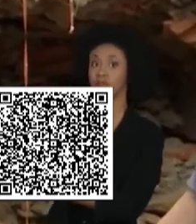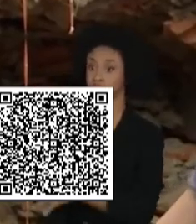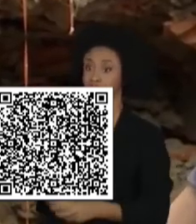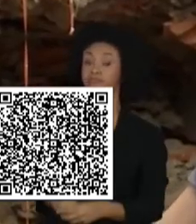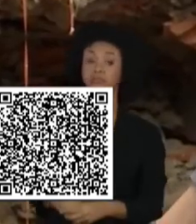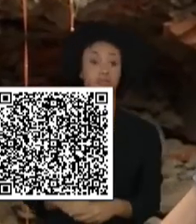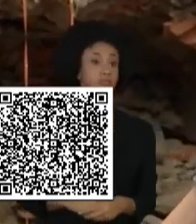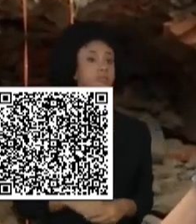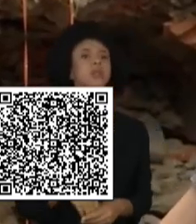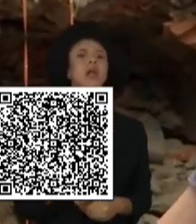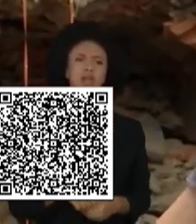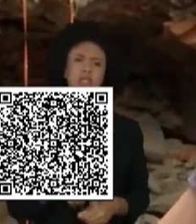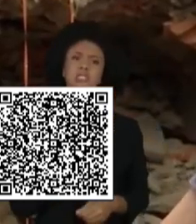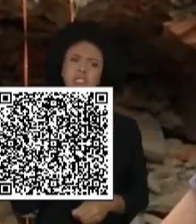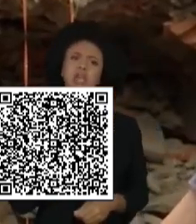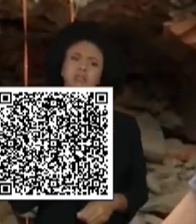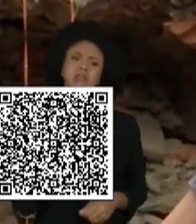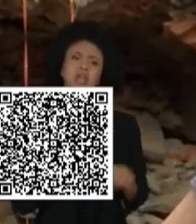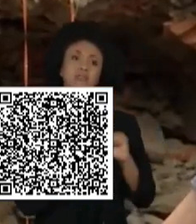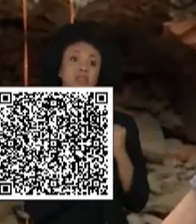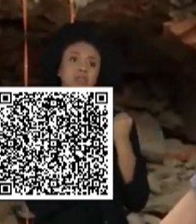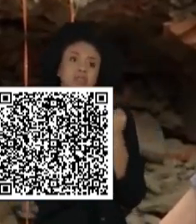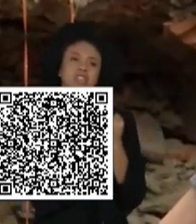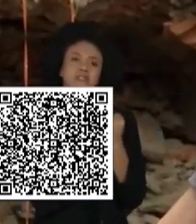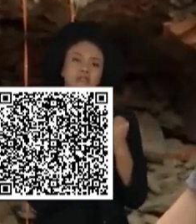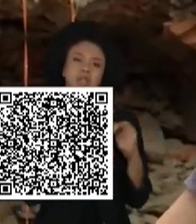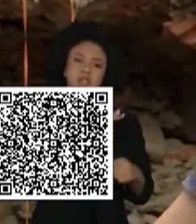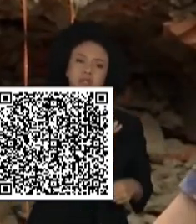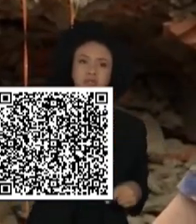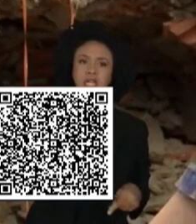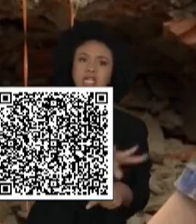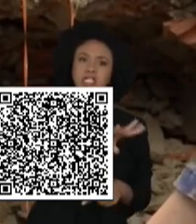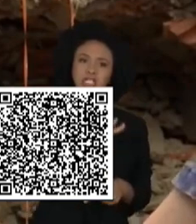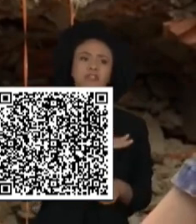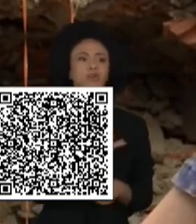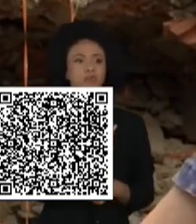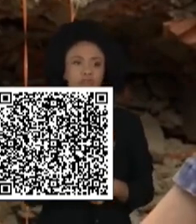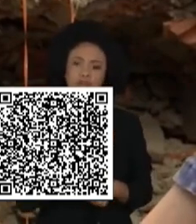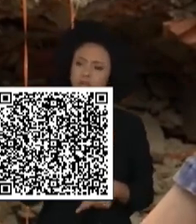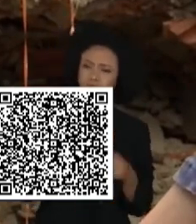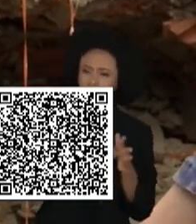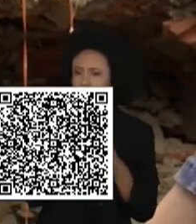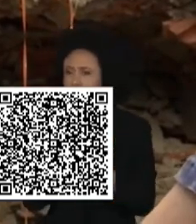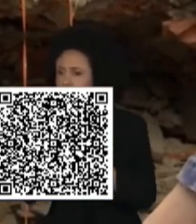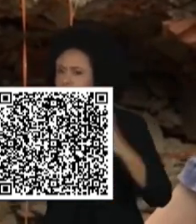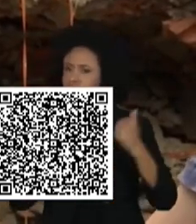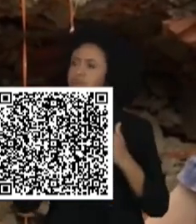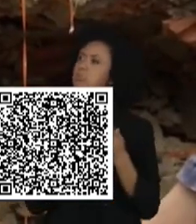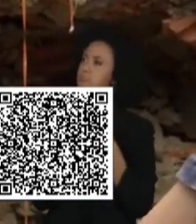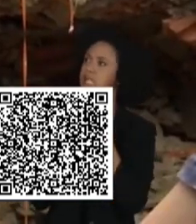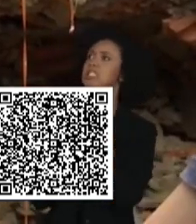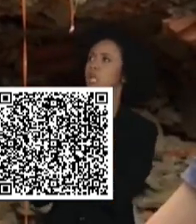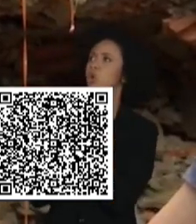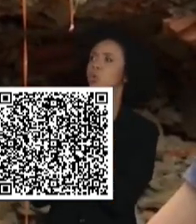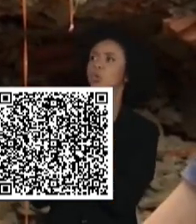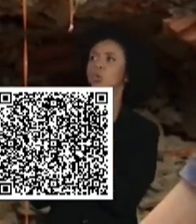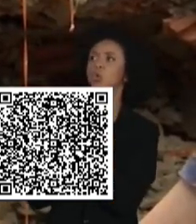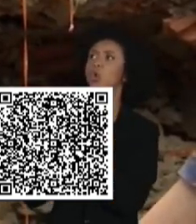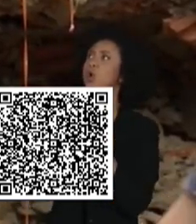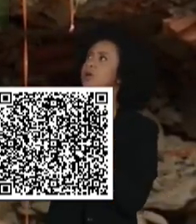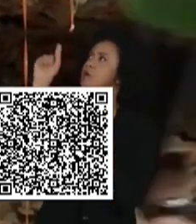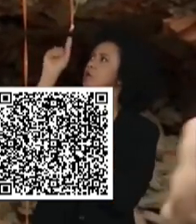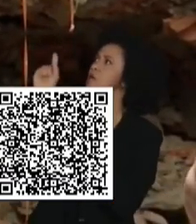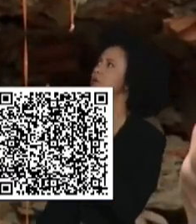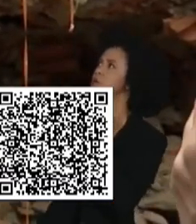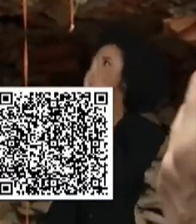Civil vieram aqui e falaram que está seguro, que não tem rachaduras, mas que é para ficar de olho. Falaram somente